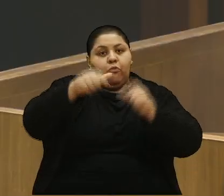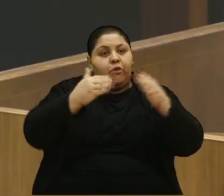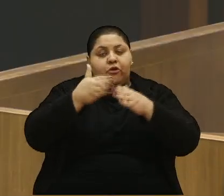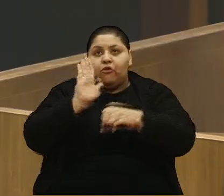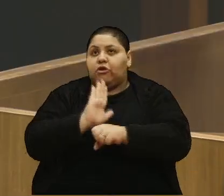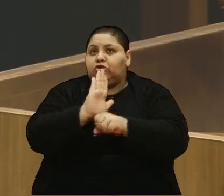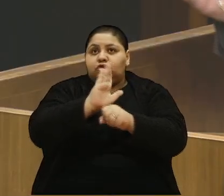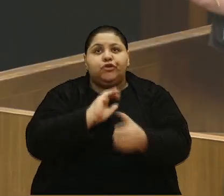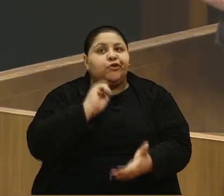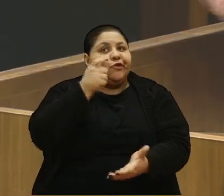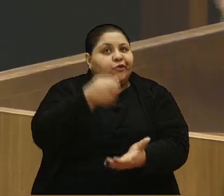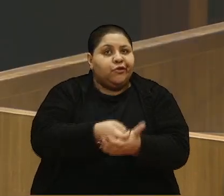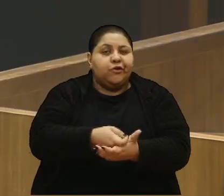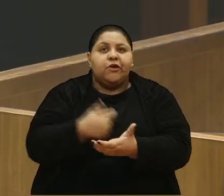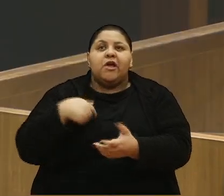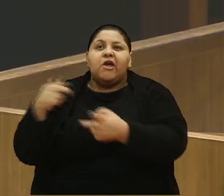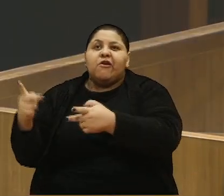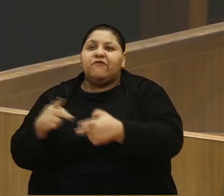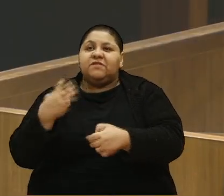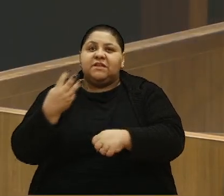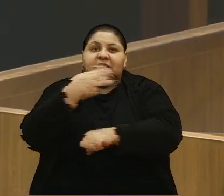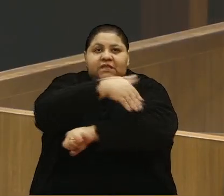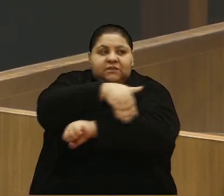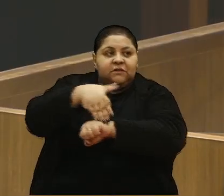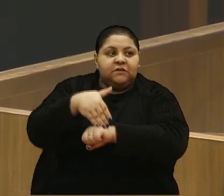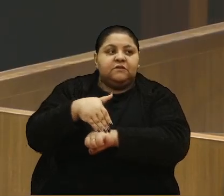Então, por exemplo, eu visitei 3 ruas ontem,